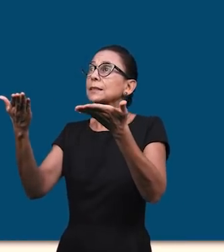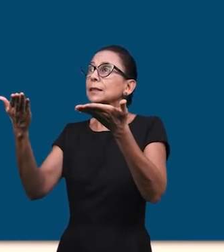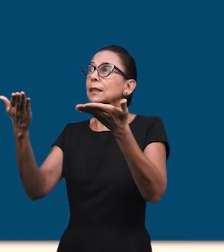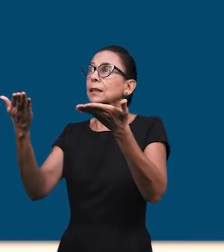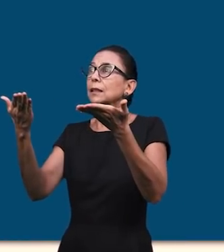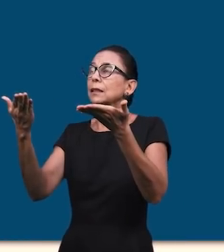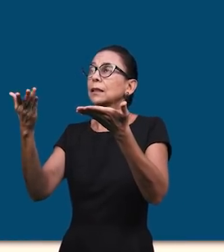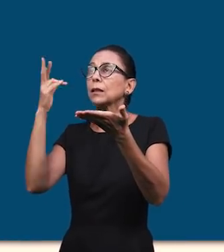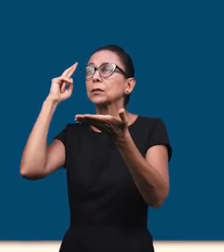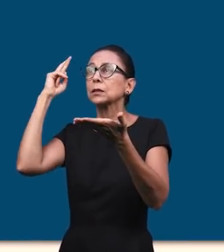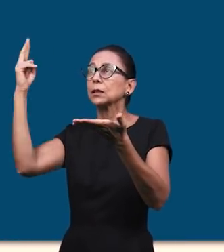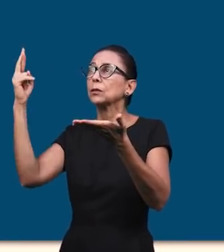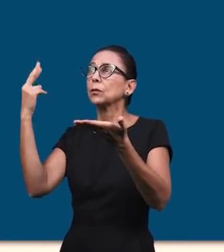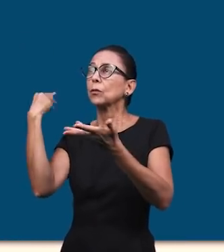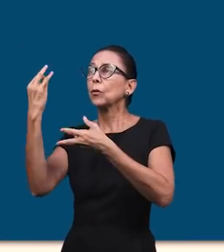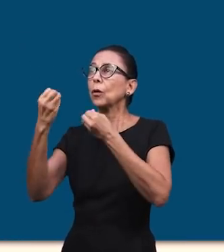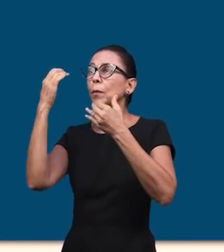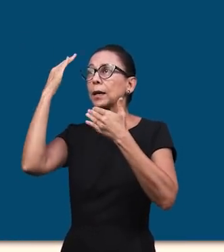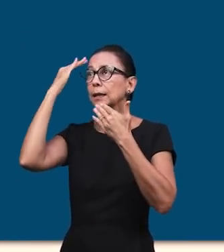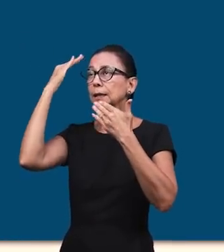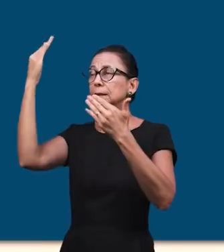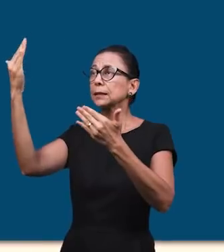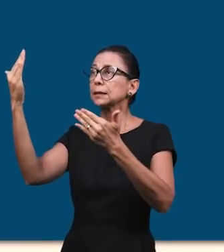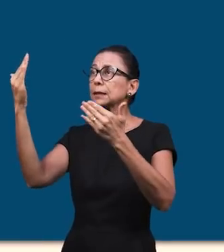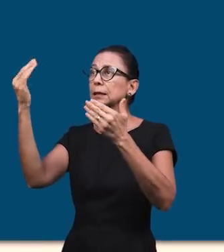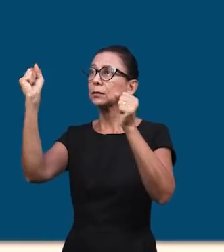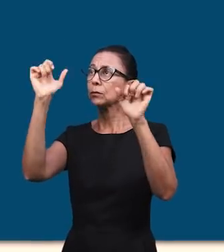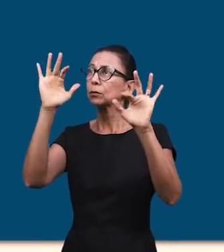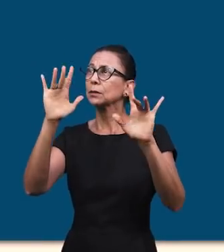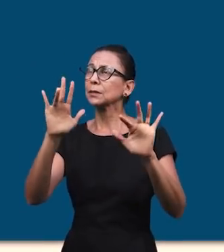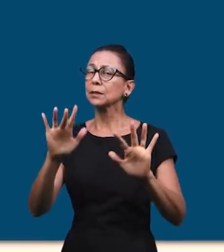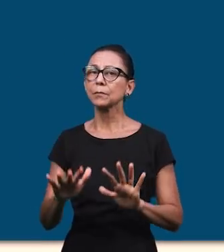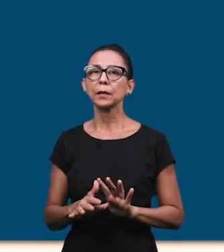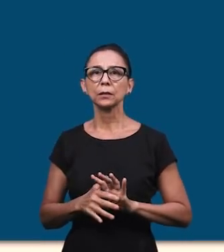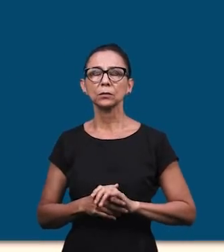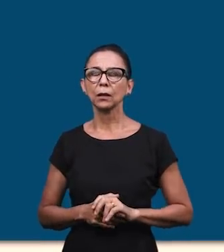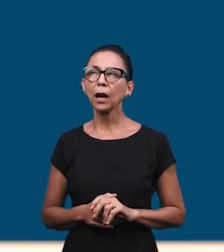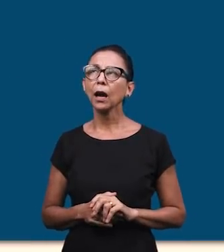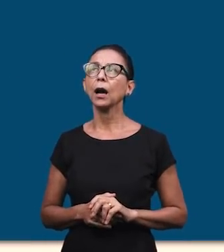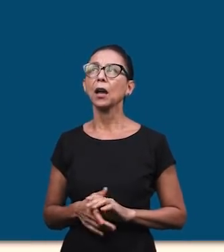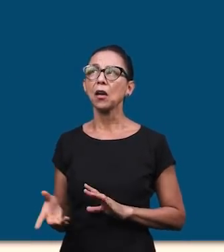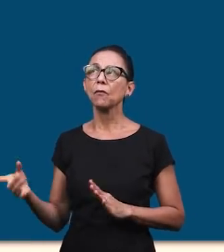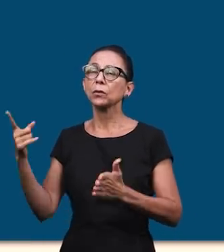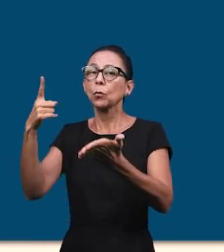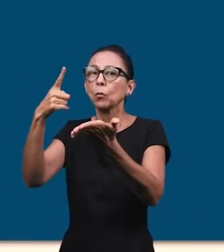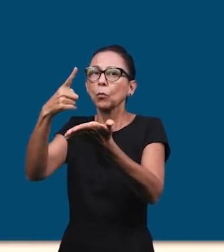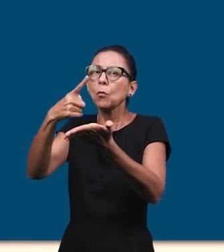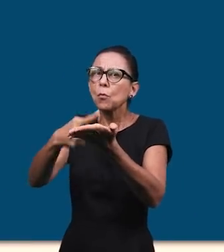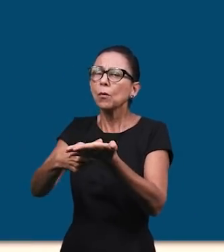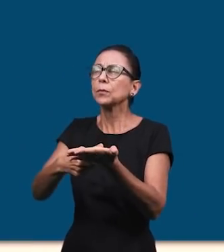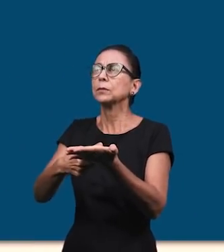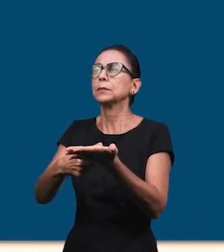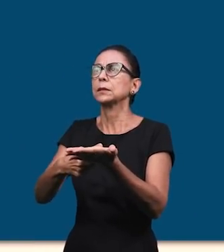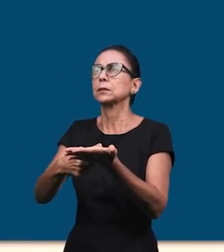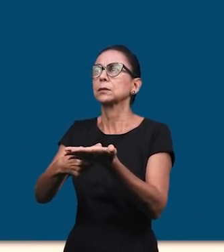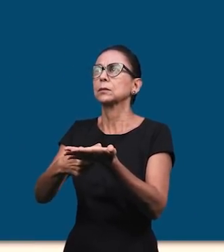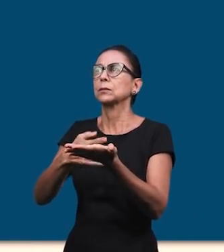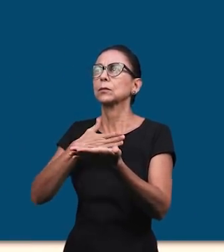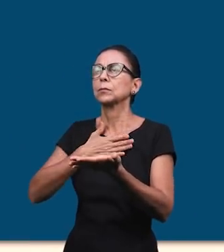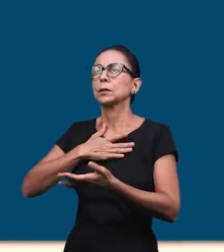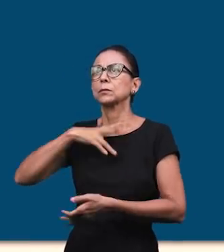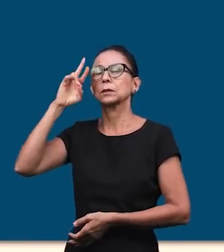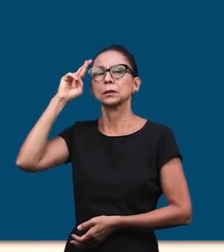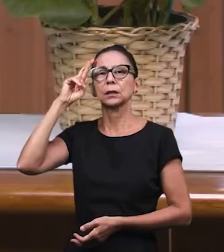os benefícios que me tem feito? Tomarei o cálice da salvação e invocarei o nome do